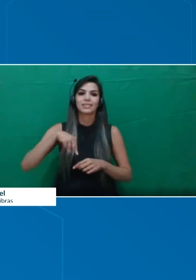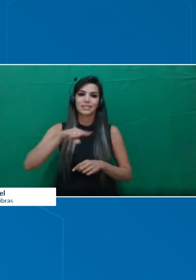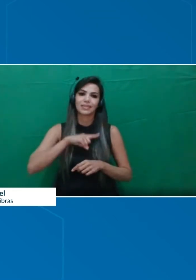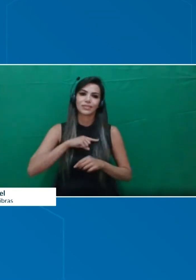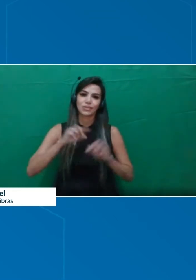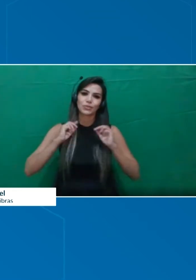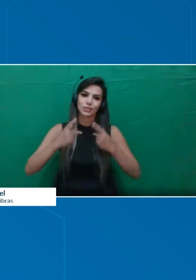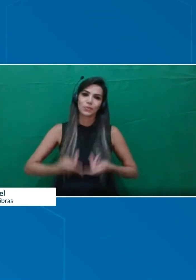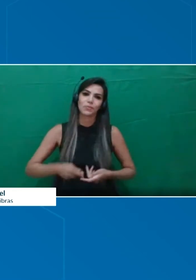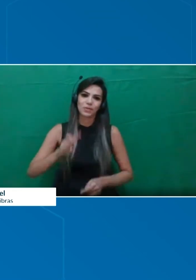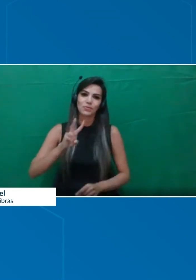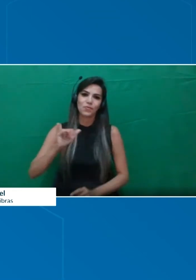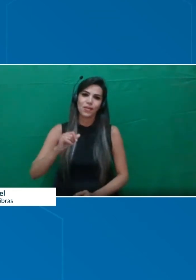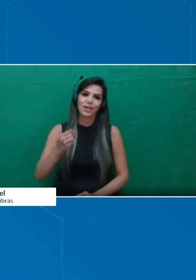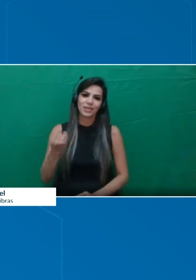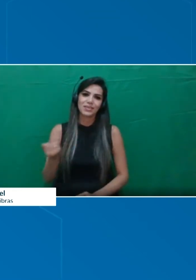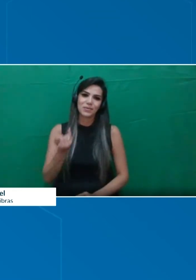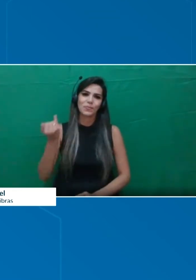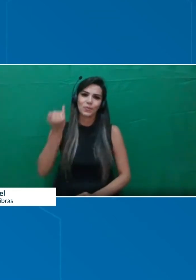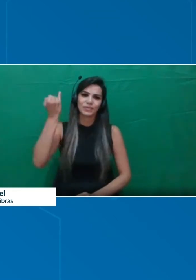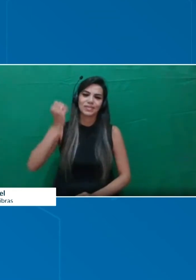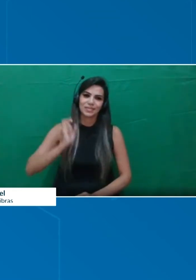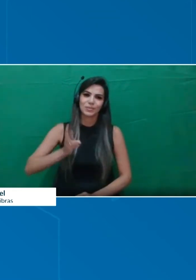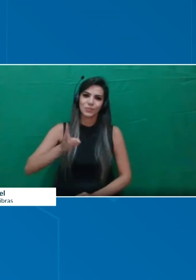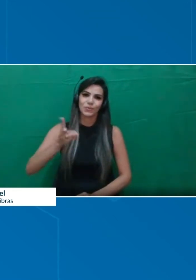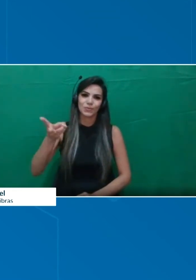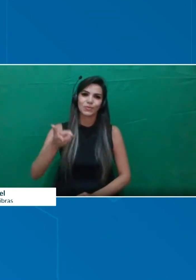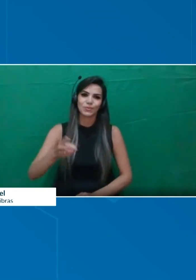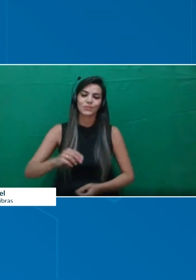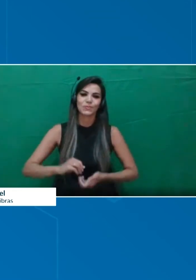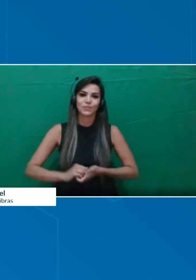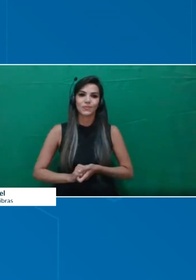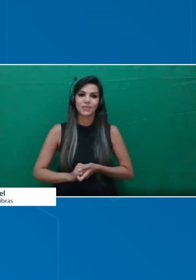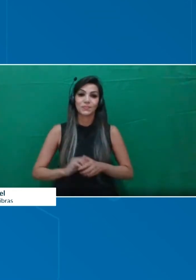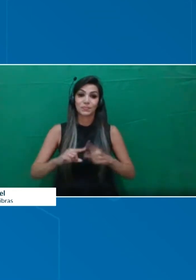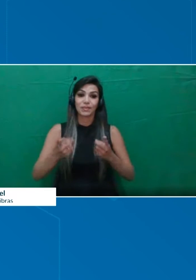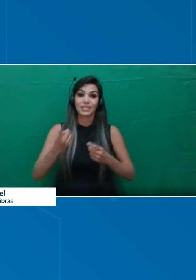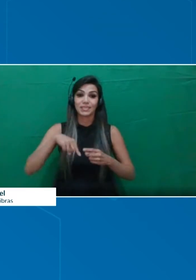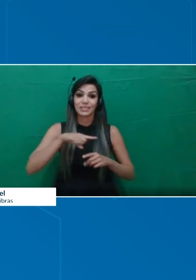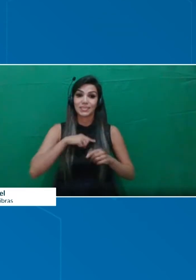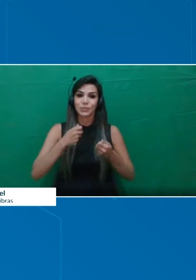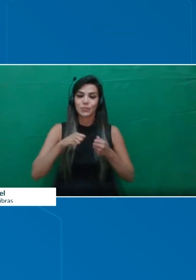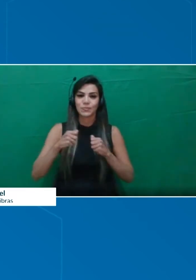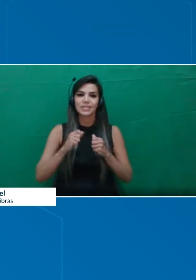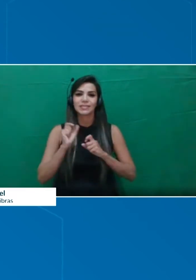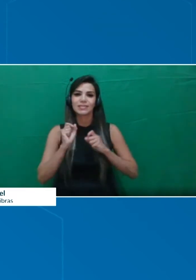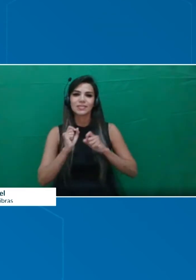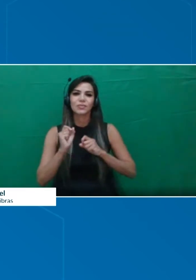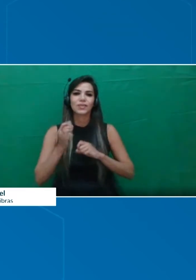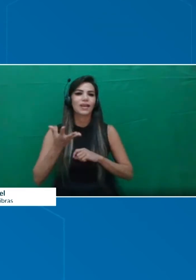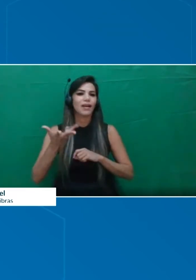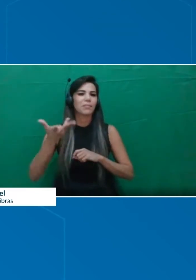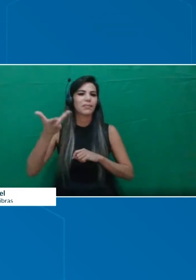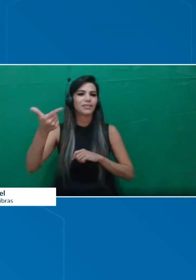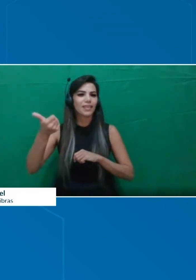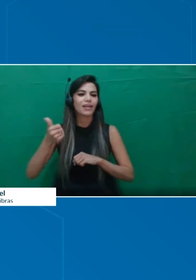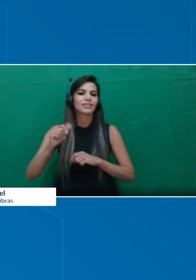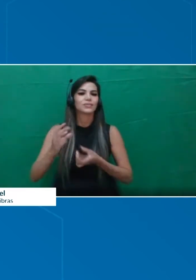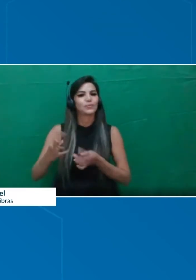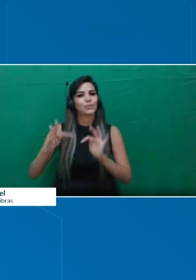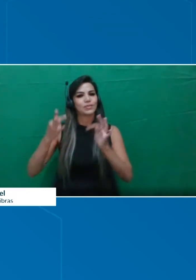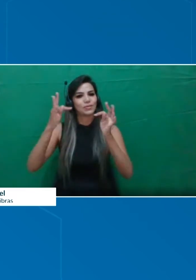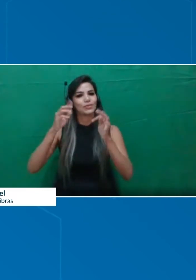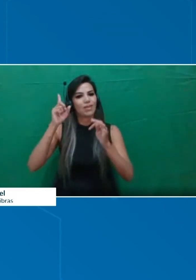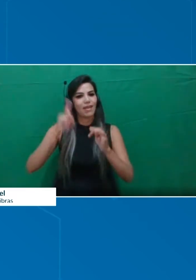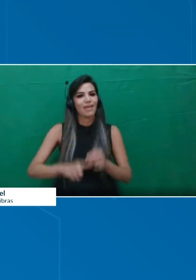essencial e o ser humano com mais intimidade com as tecnologias é o perfil para o